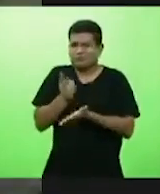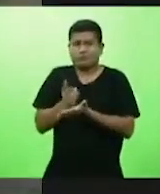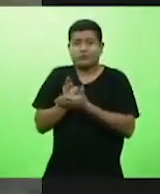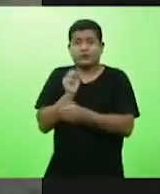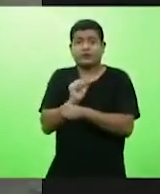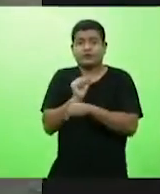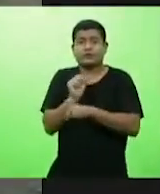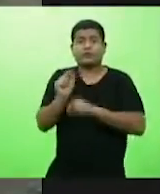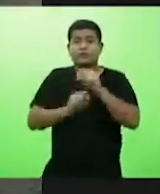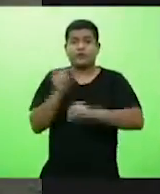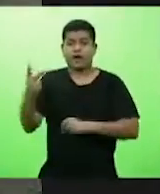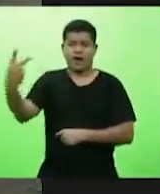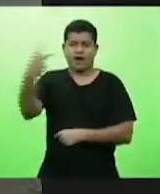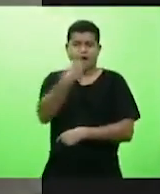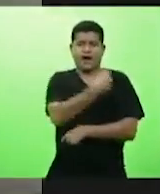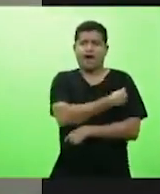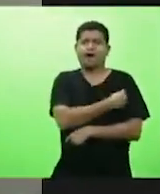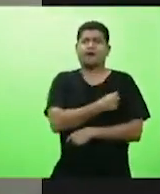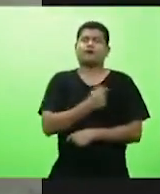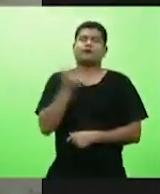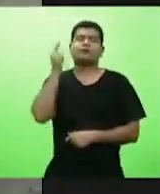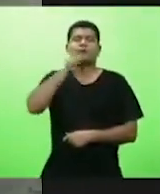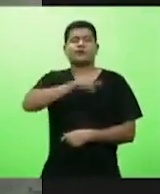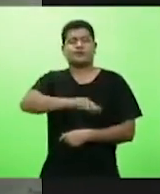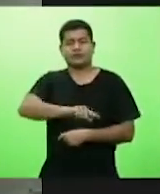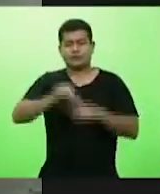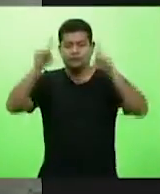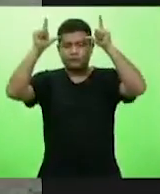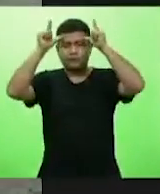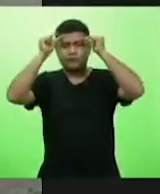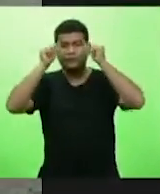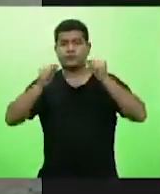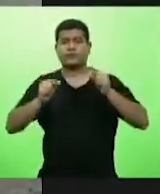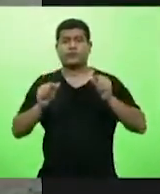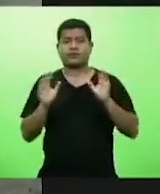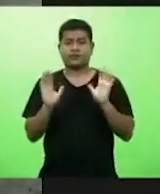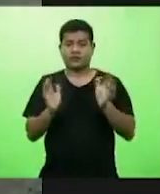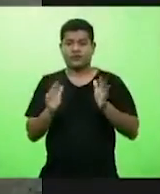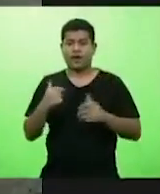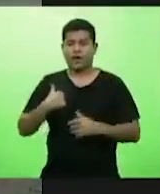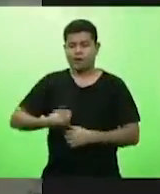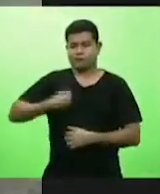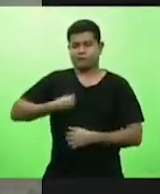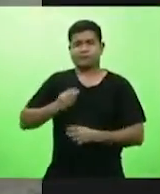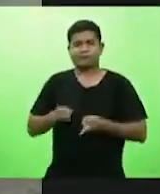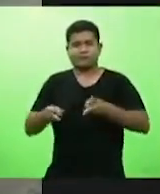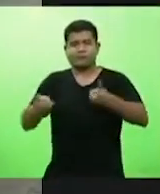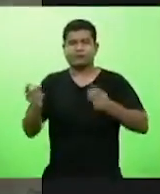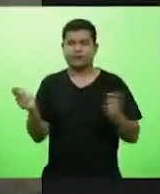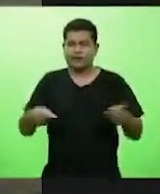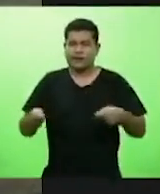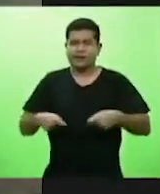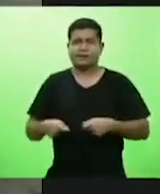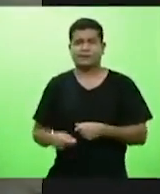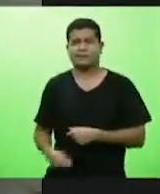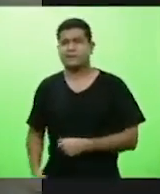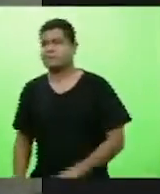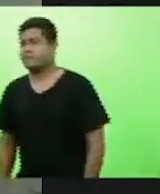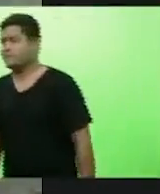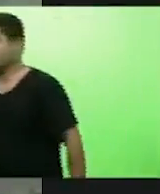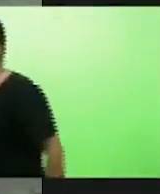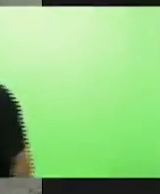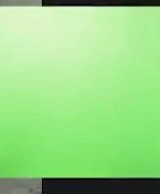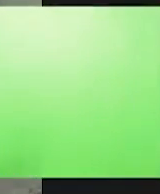esse acalento na alma, dizendo: eu já estou vacinado, né, já há mais chance para mim. Então, estão aguardando e não param de